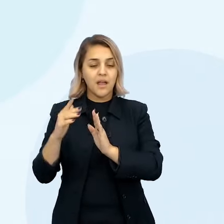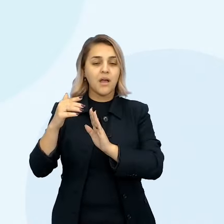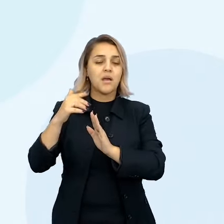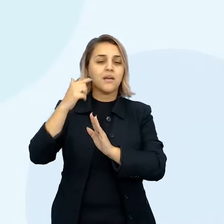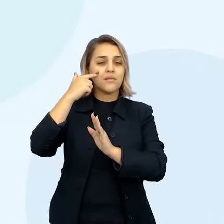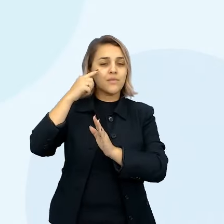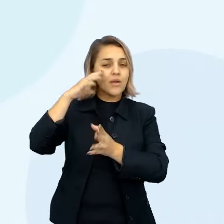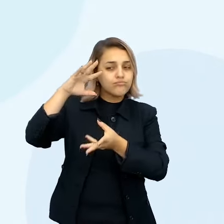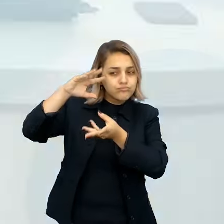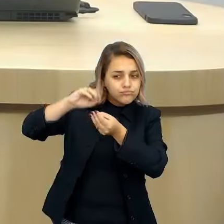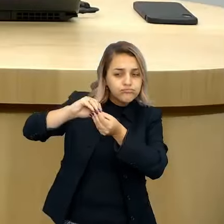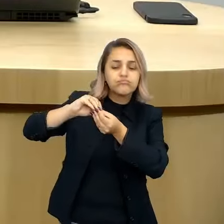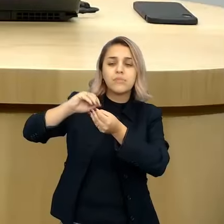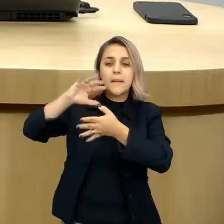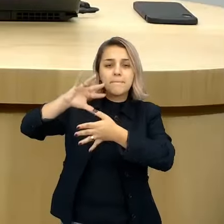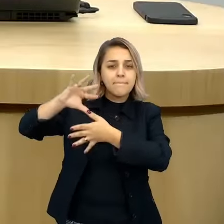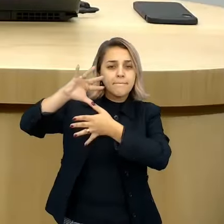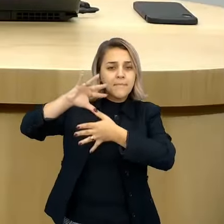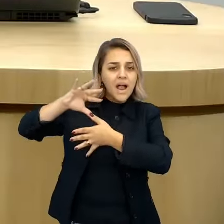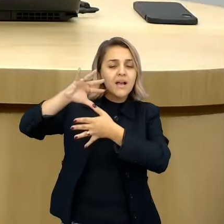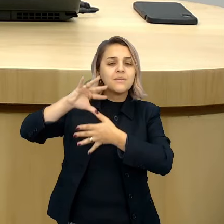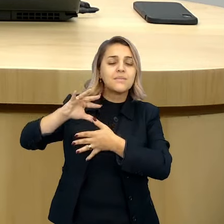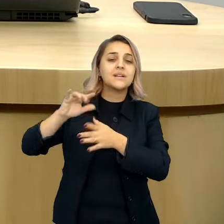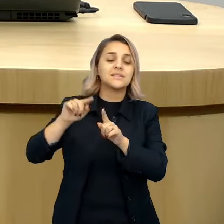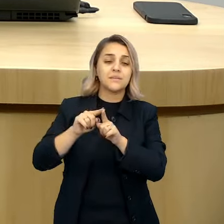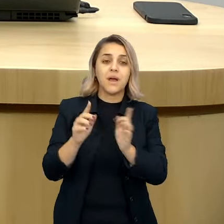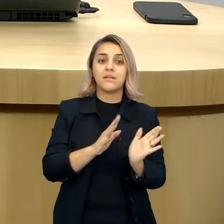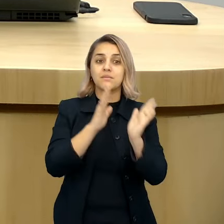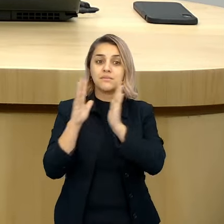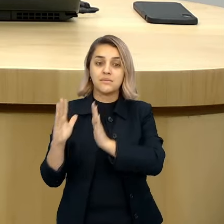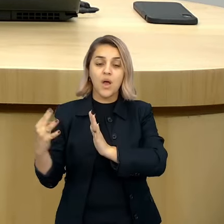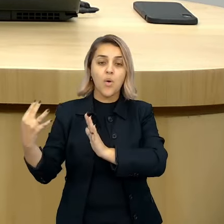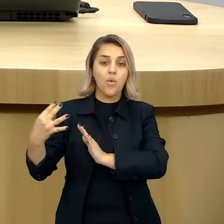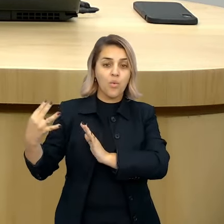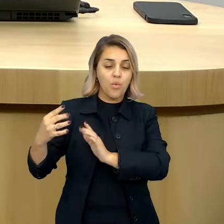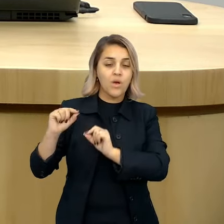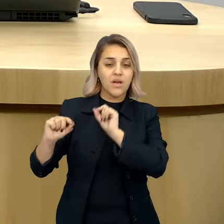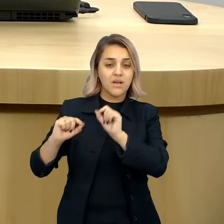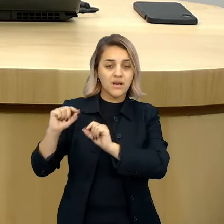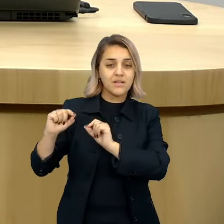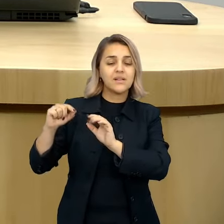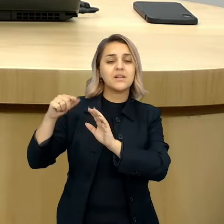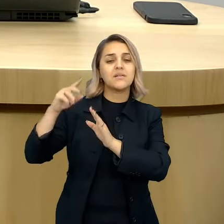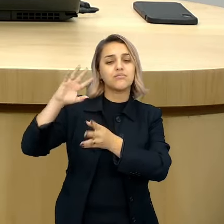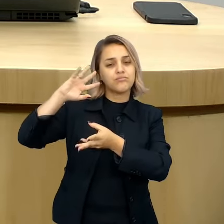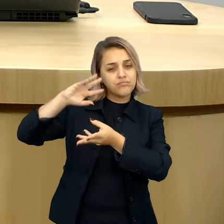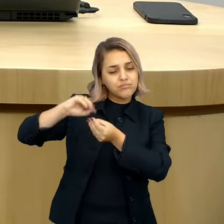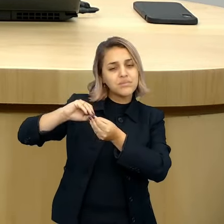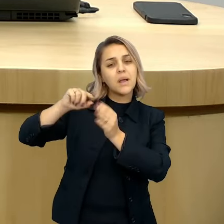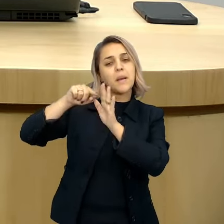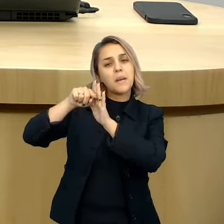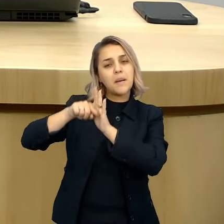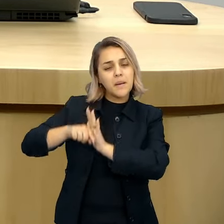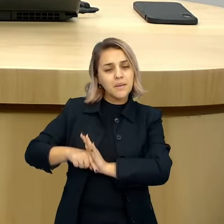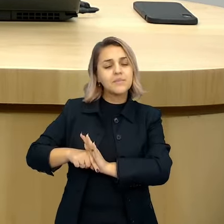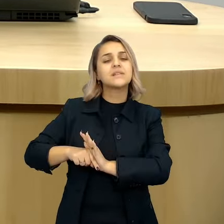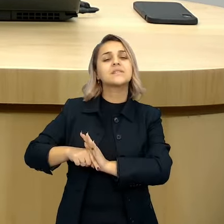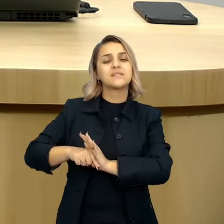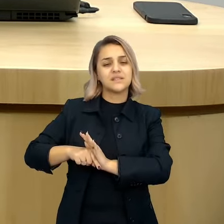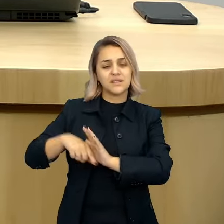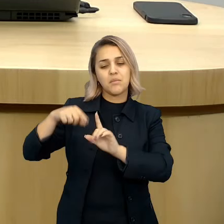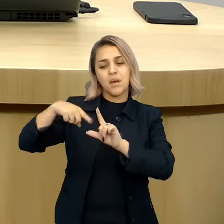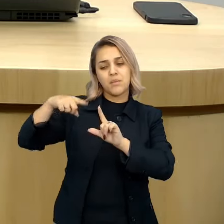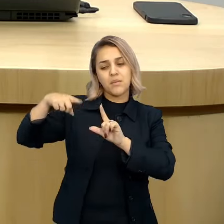alguns índices e tal. E a quarta estação, que é a leitura de infográficos, que aí o professor também pode